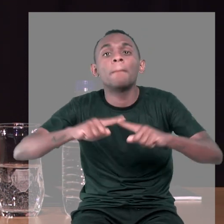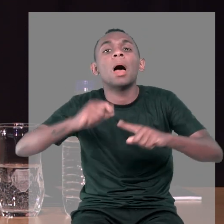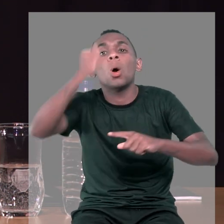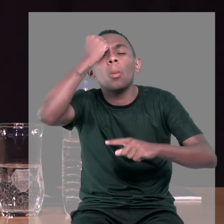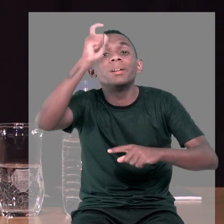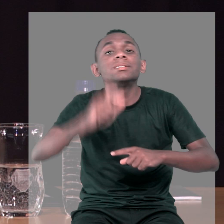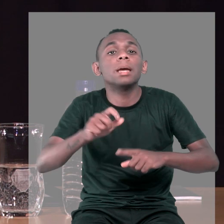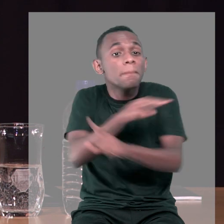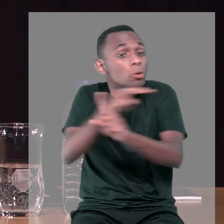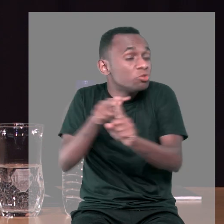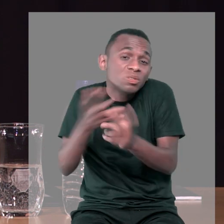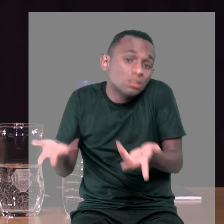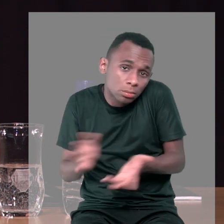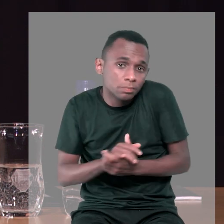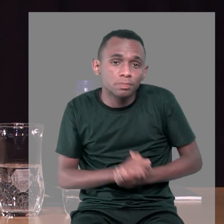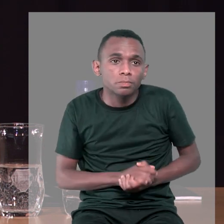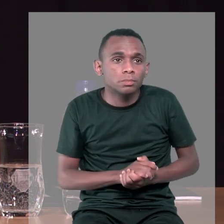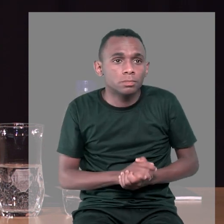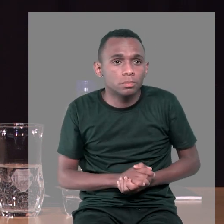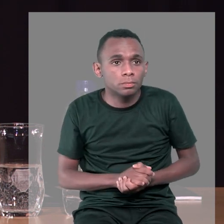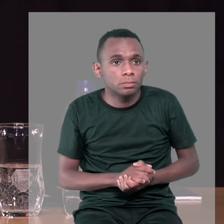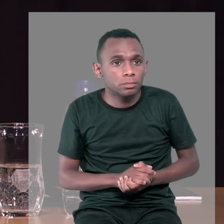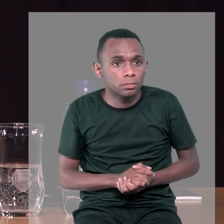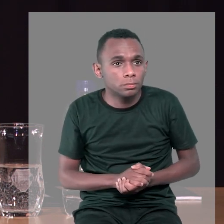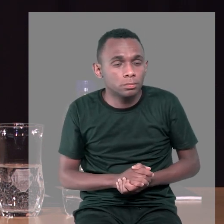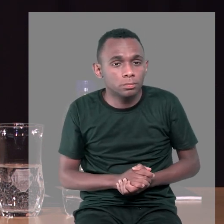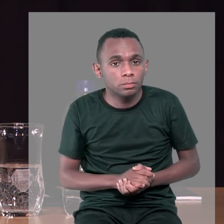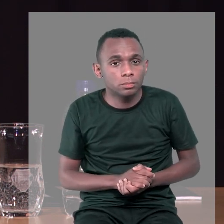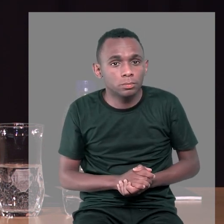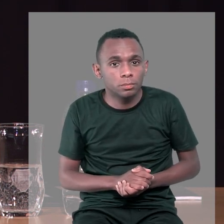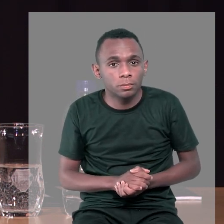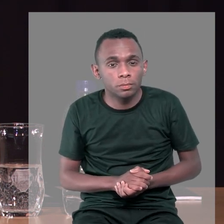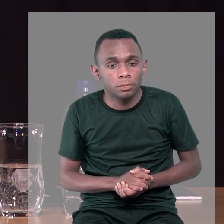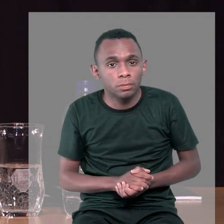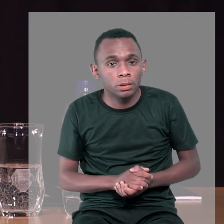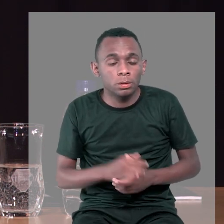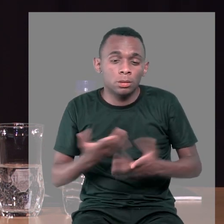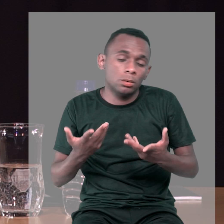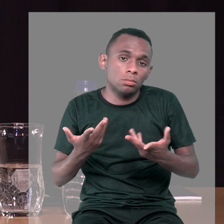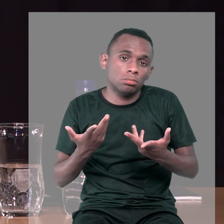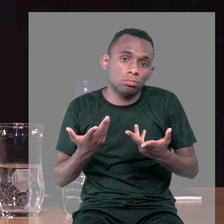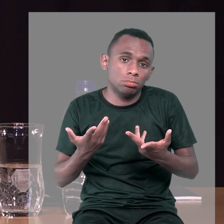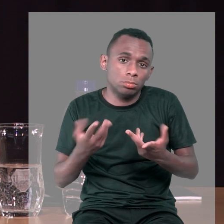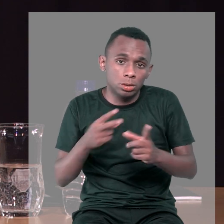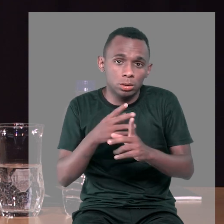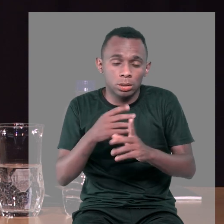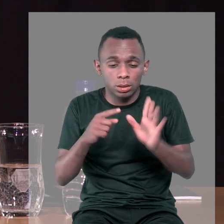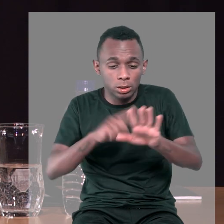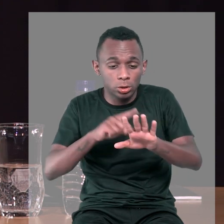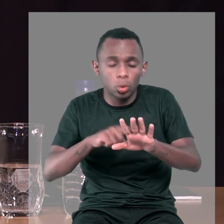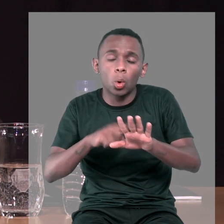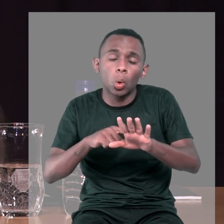a ausência de pensamento, pois que a adesão a um discurso totalitário, a um discurso ideológico, tomada sempre nessa